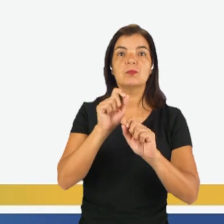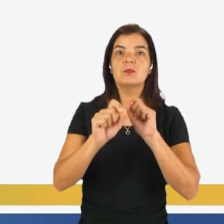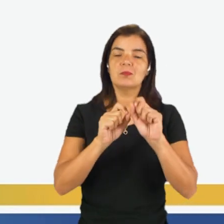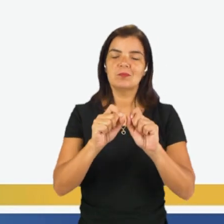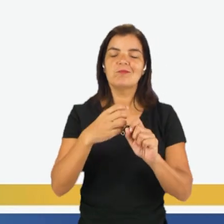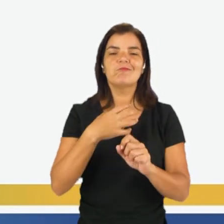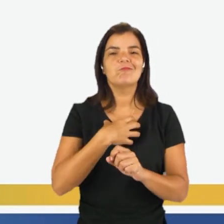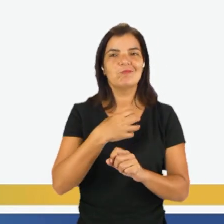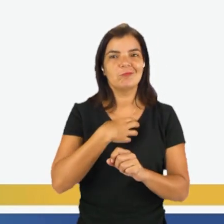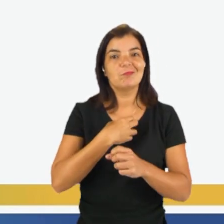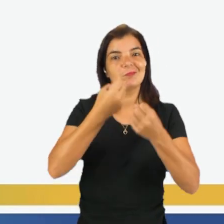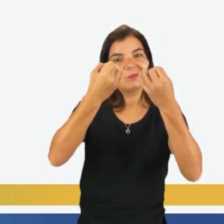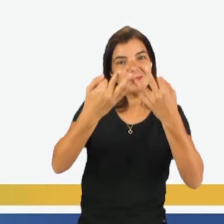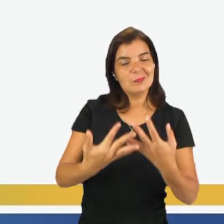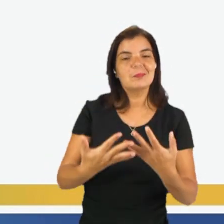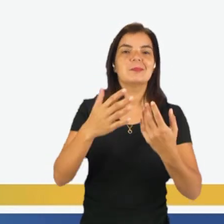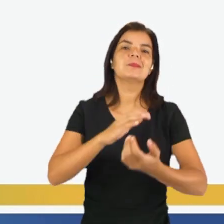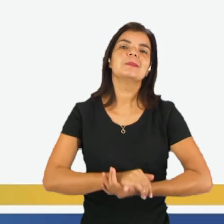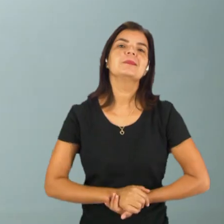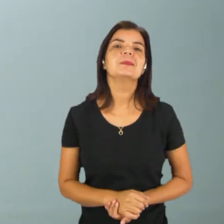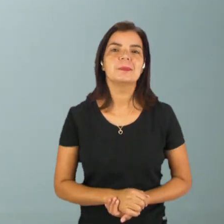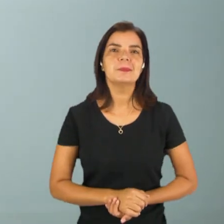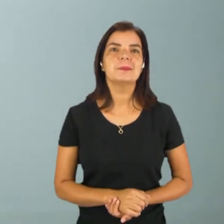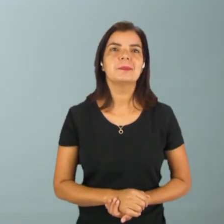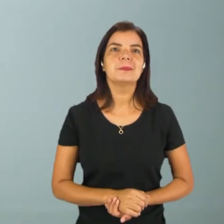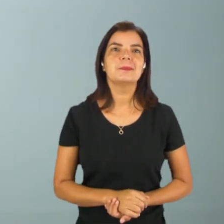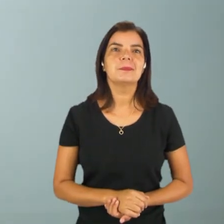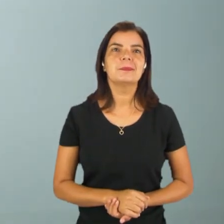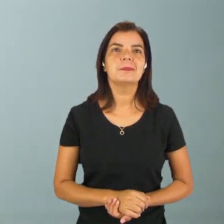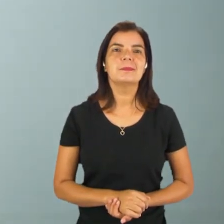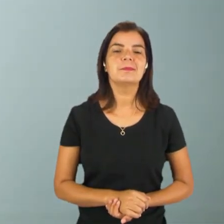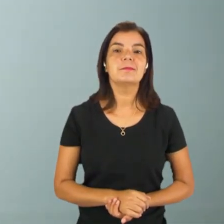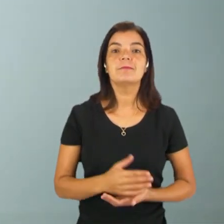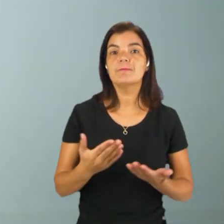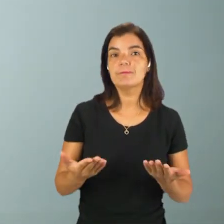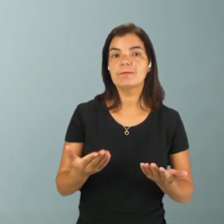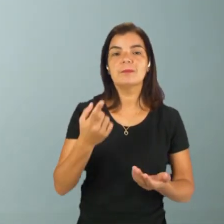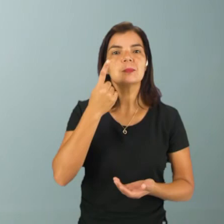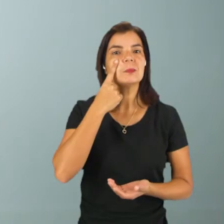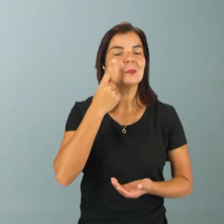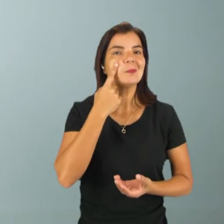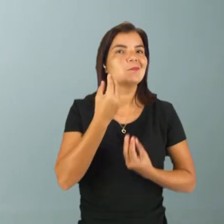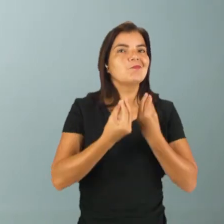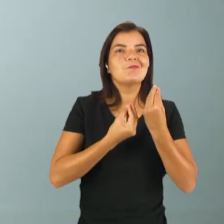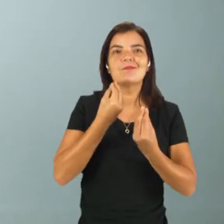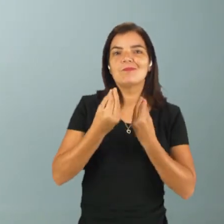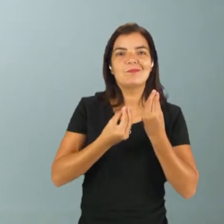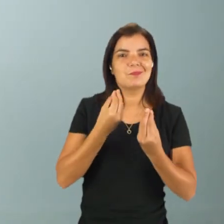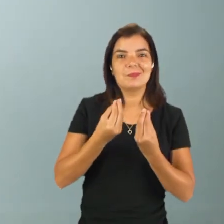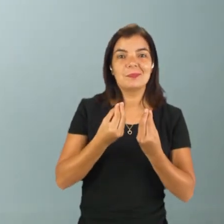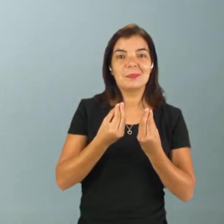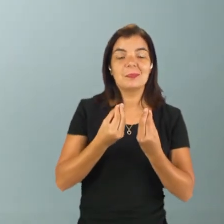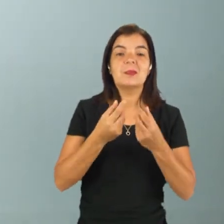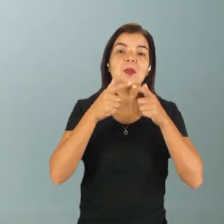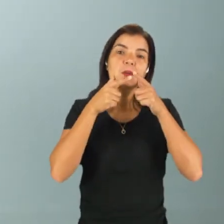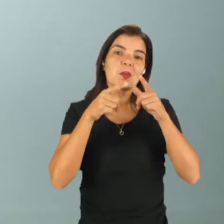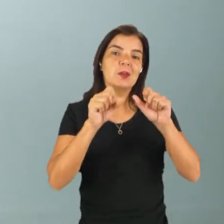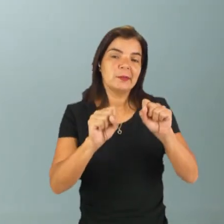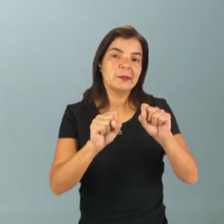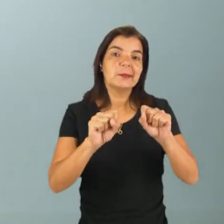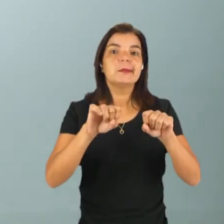sobrepõe àquilo que está sendo dito. Bem, alunos, não há como falar de função da